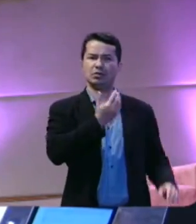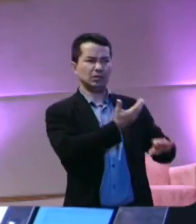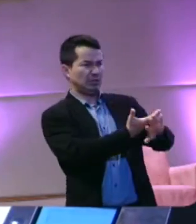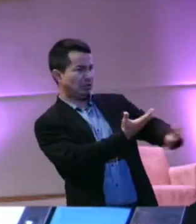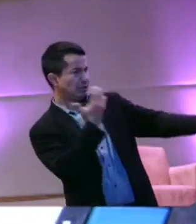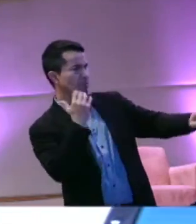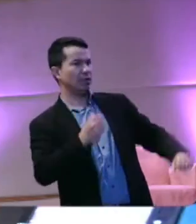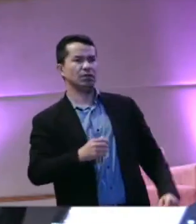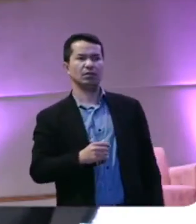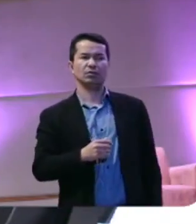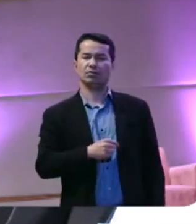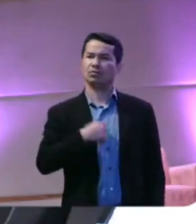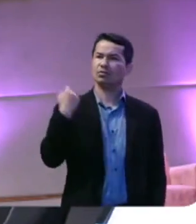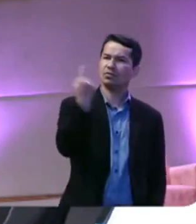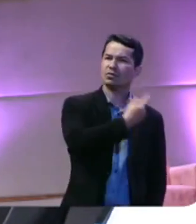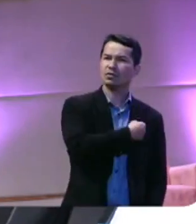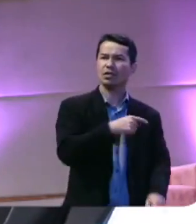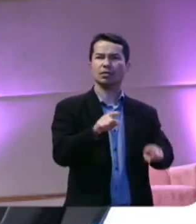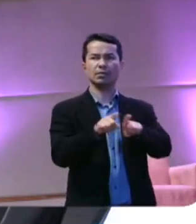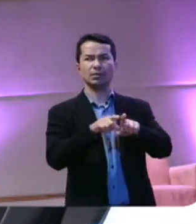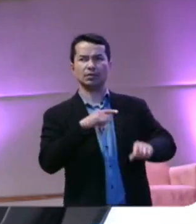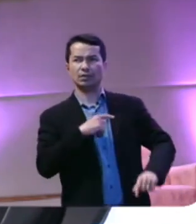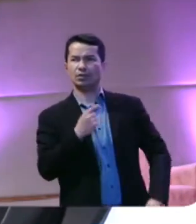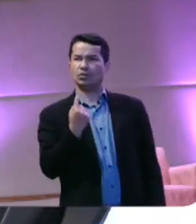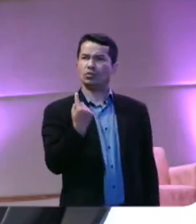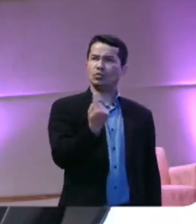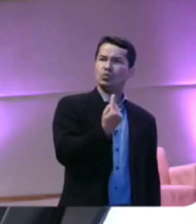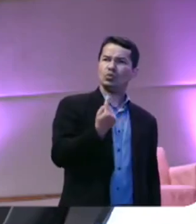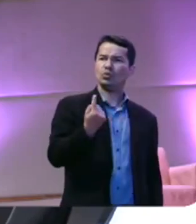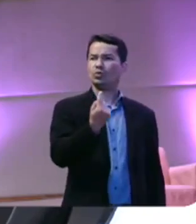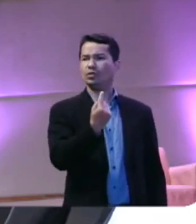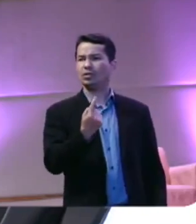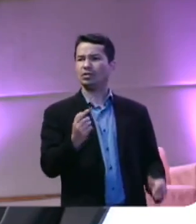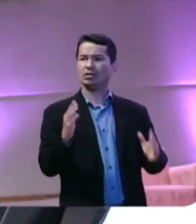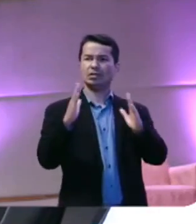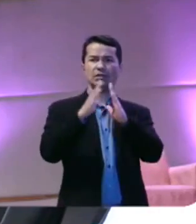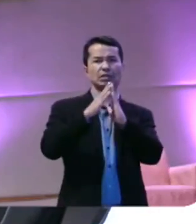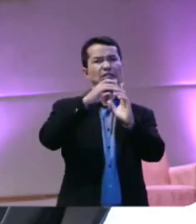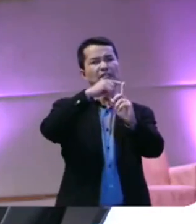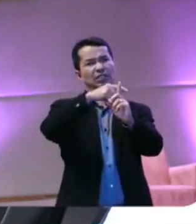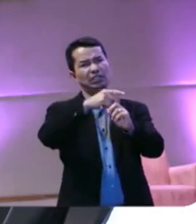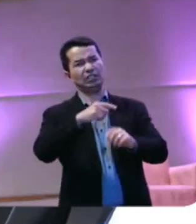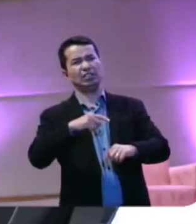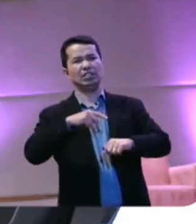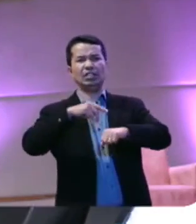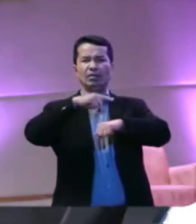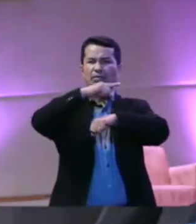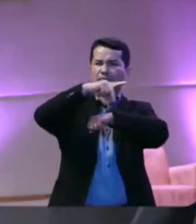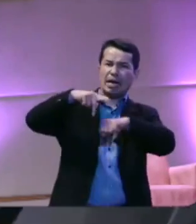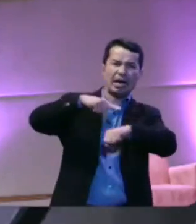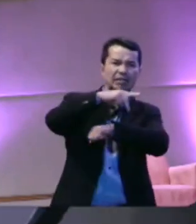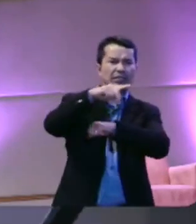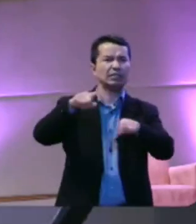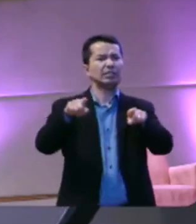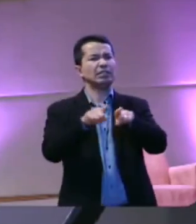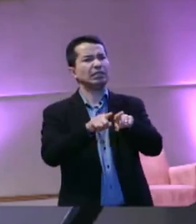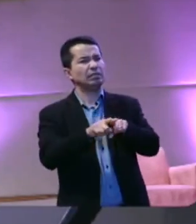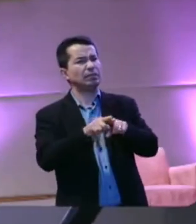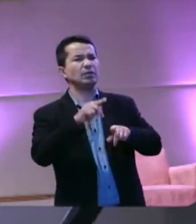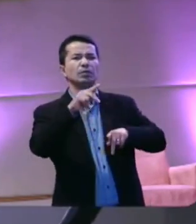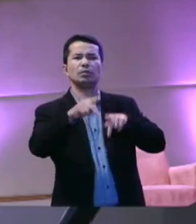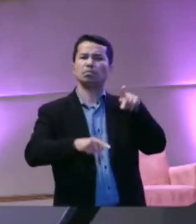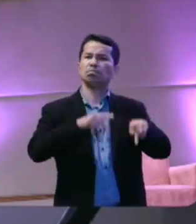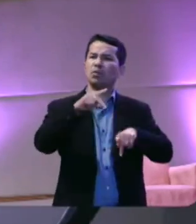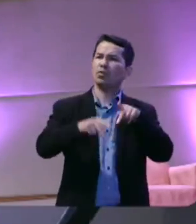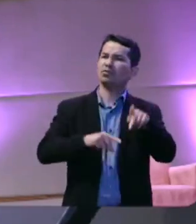forma individual, como igreja, como país, como povo de Deus, chamado como povo de Deus. Há